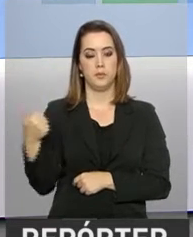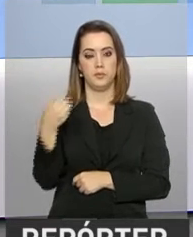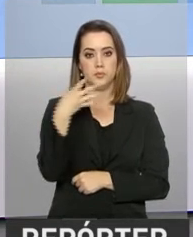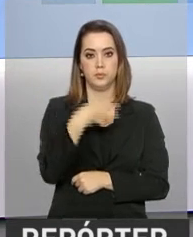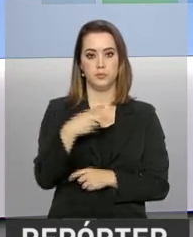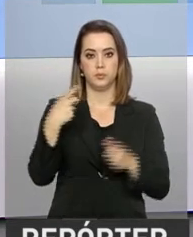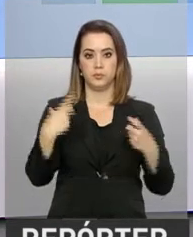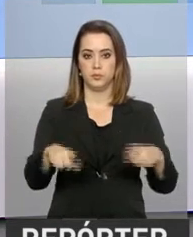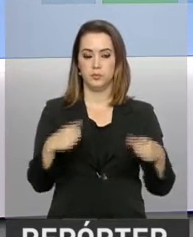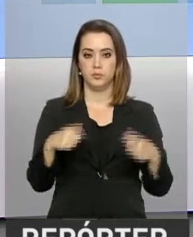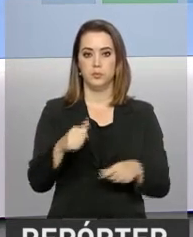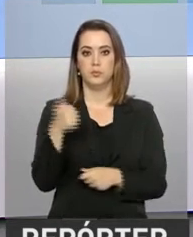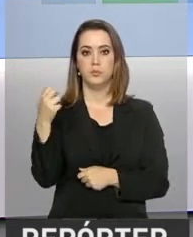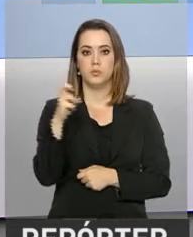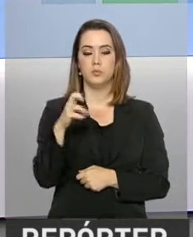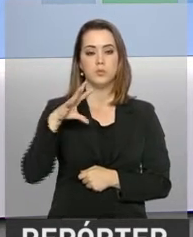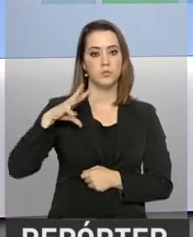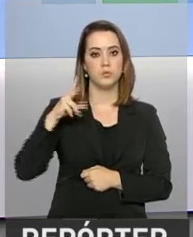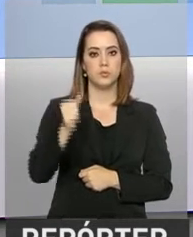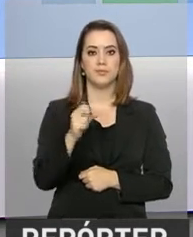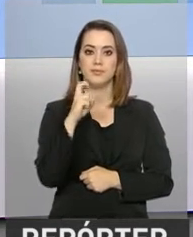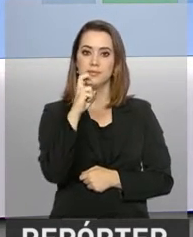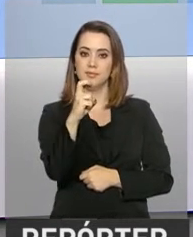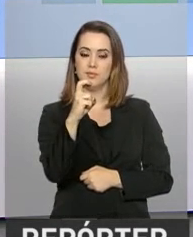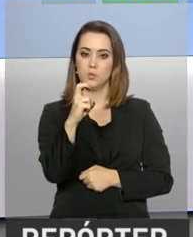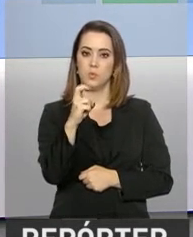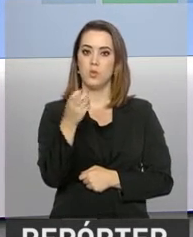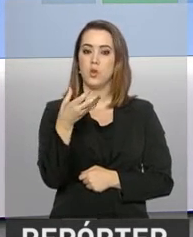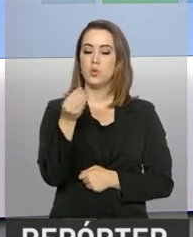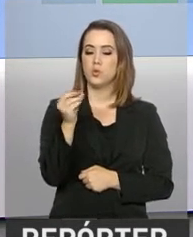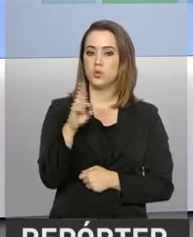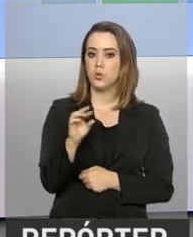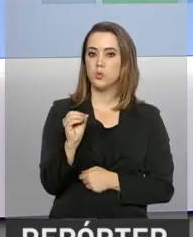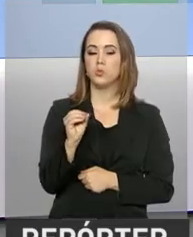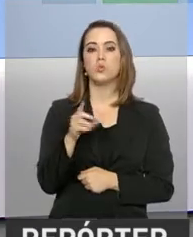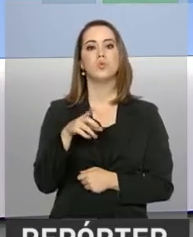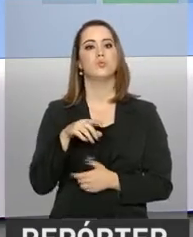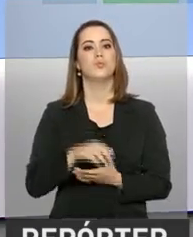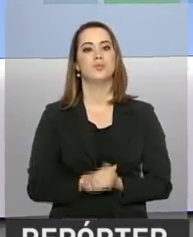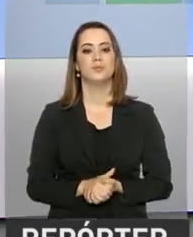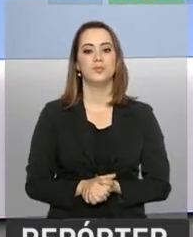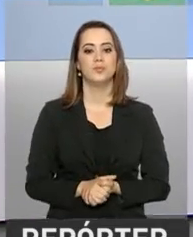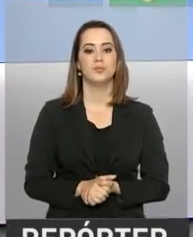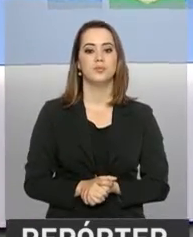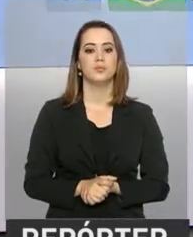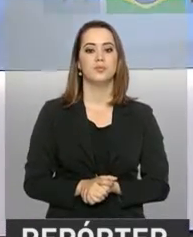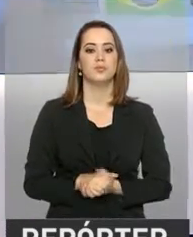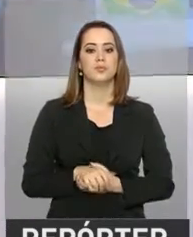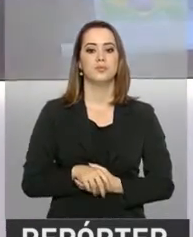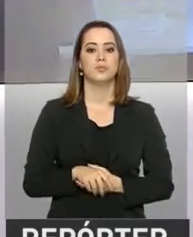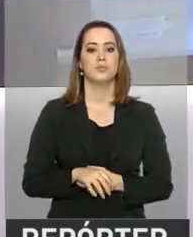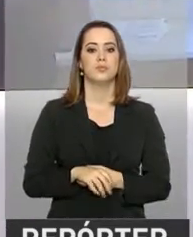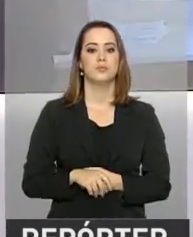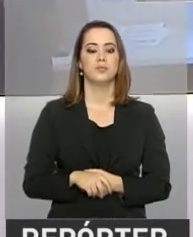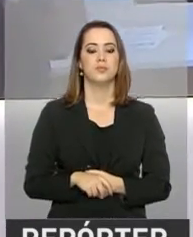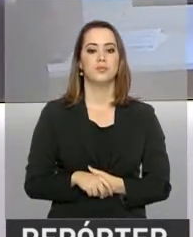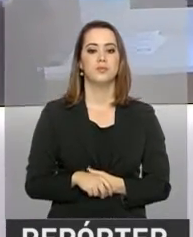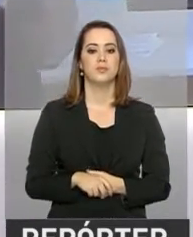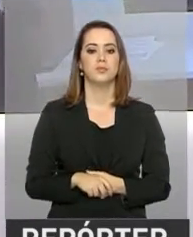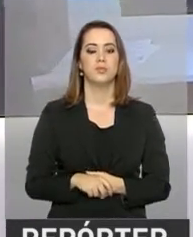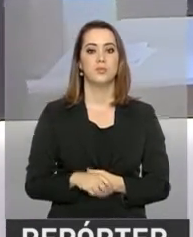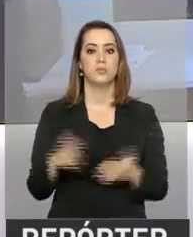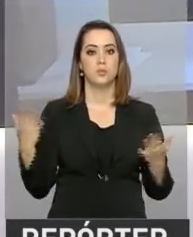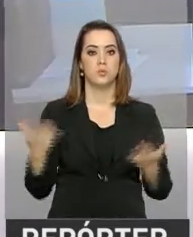com 15 medalhas no total, 5 de ouro, 5 de prata e 5 de bronze. Bom, e agora uma última informação.